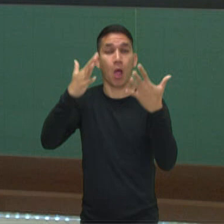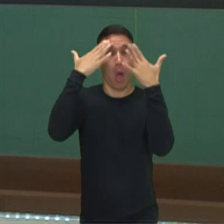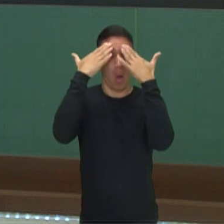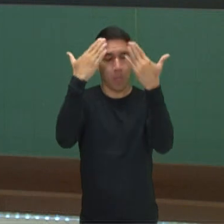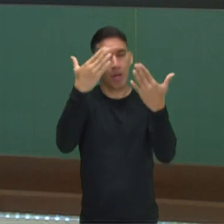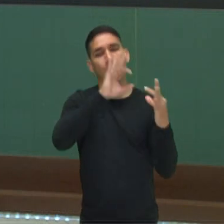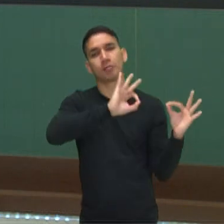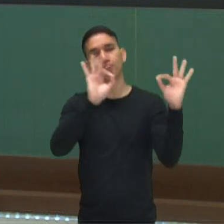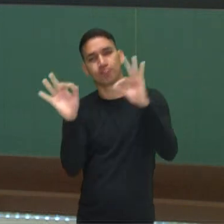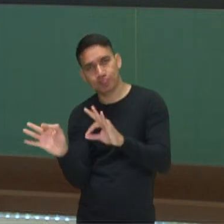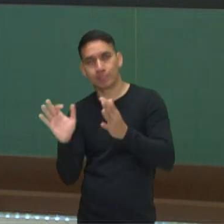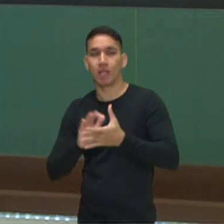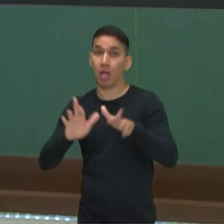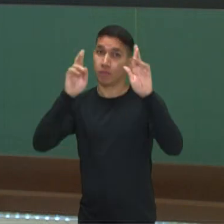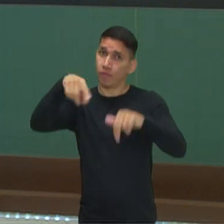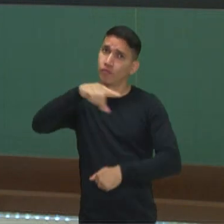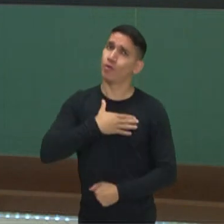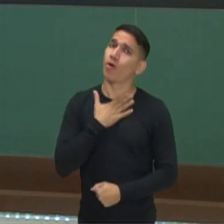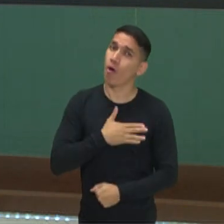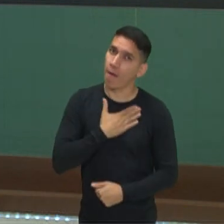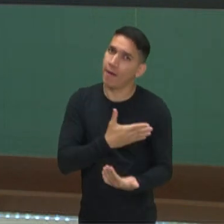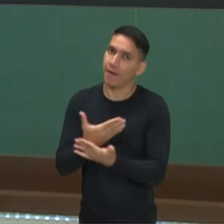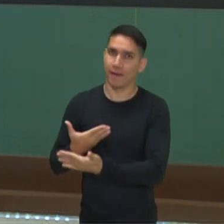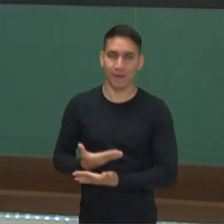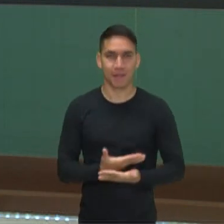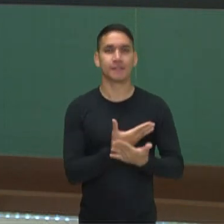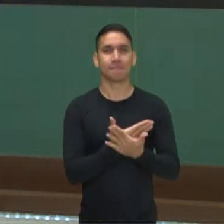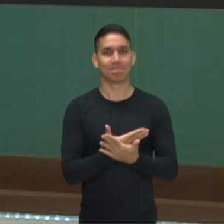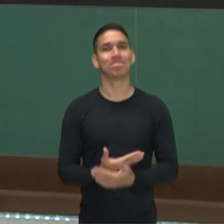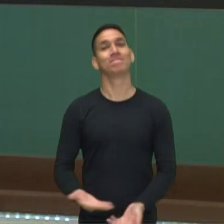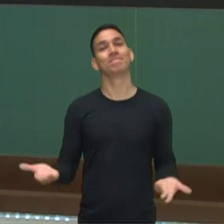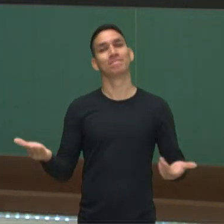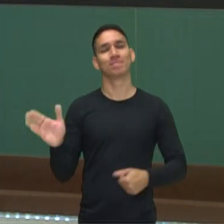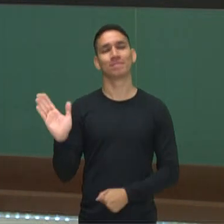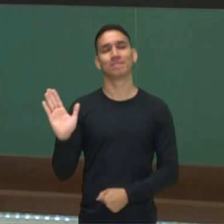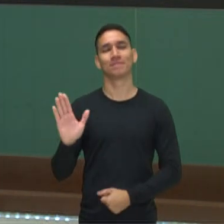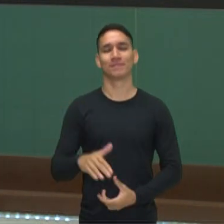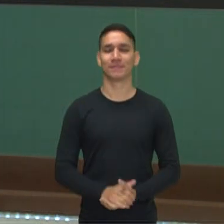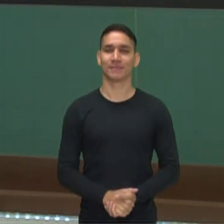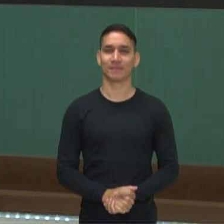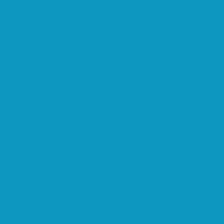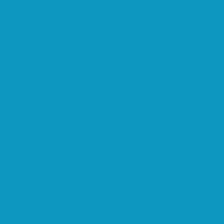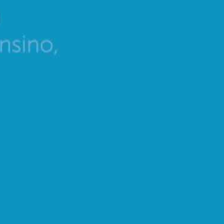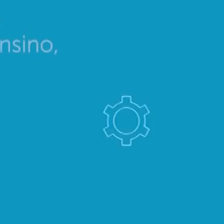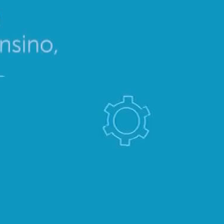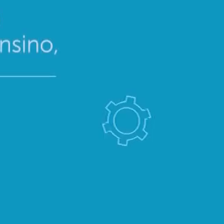pela sua atenção. Espero que você tenha gostado dessa aula e até mais.